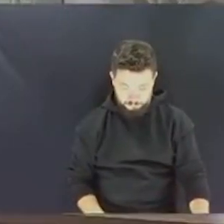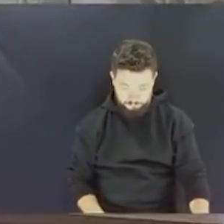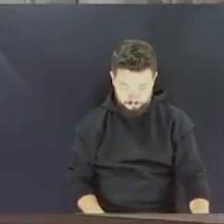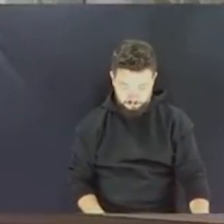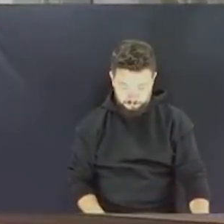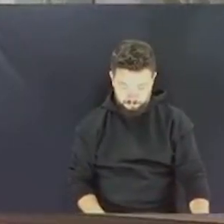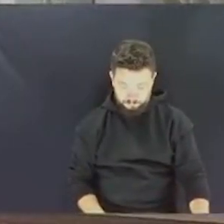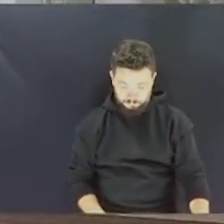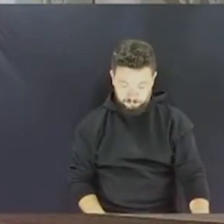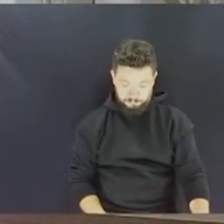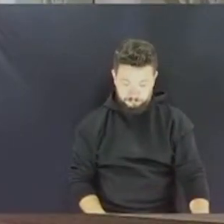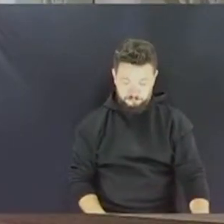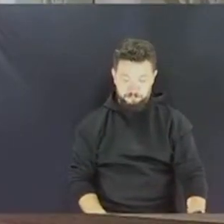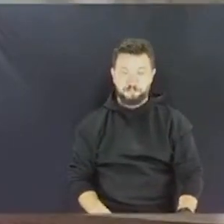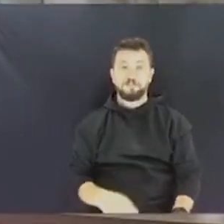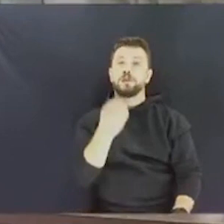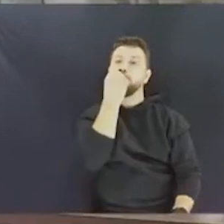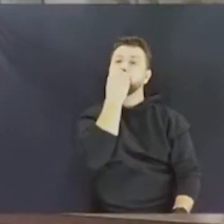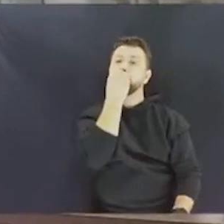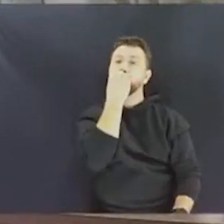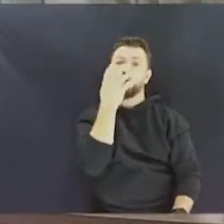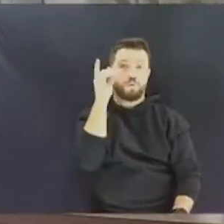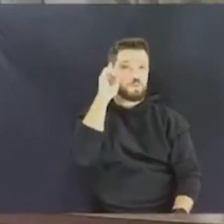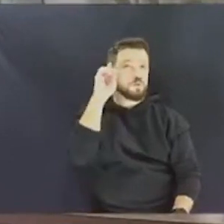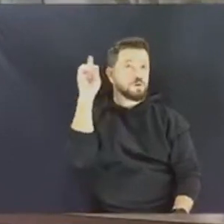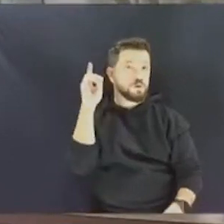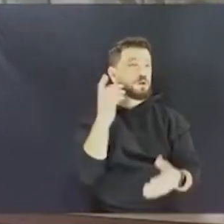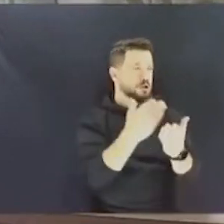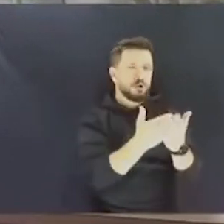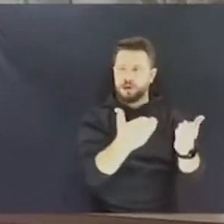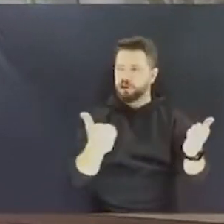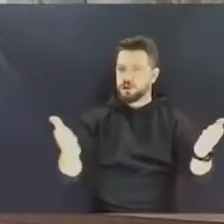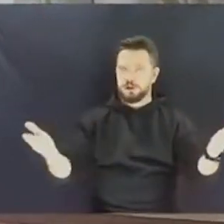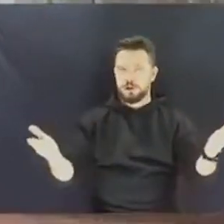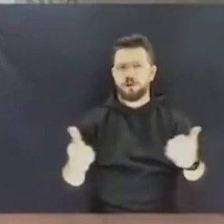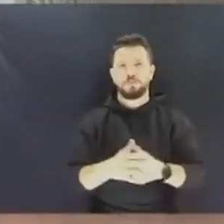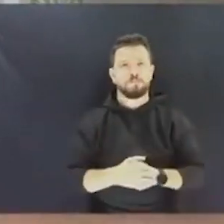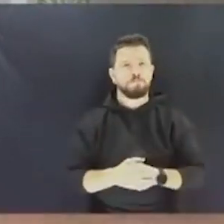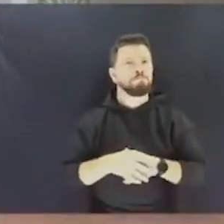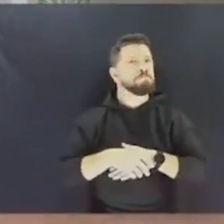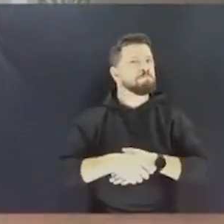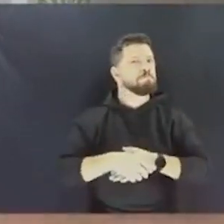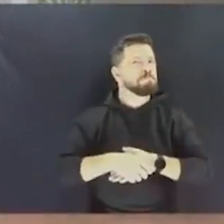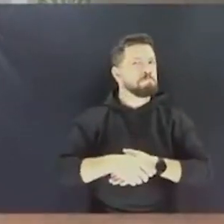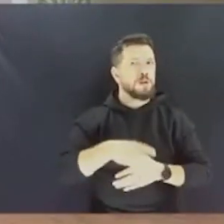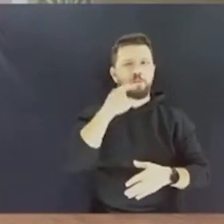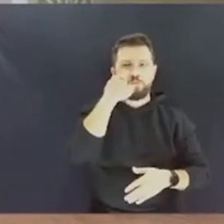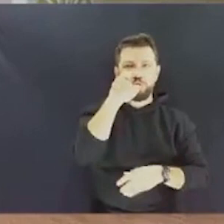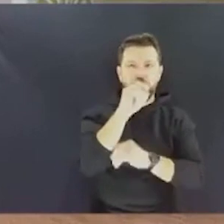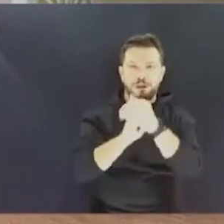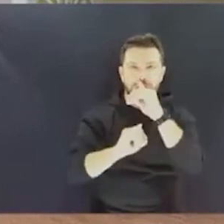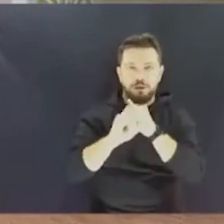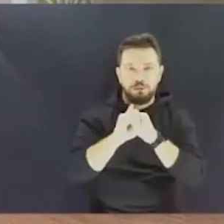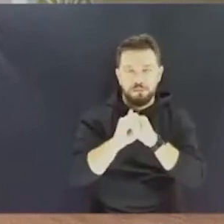uma vez Bom dia a todos comentar aos vereadores e vereadores e também a quem nos acompanha pelas redes sociais de forma muito